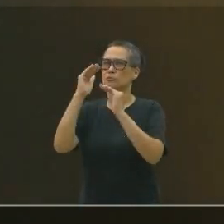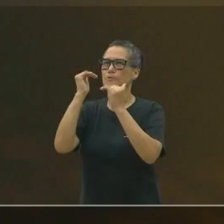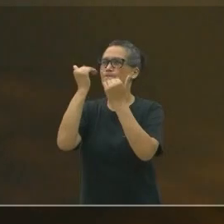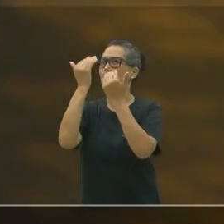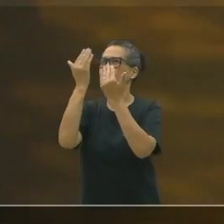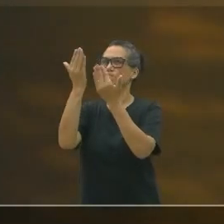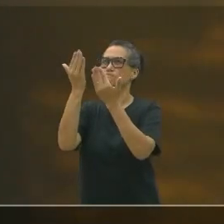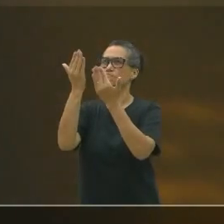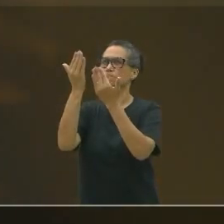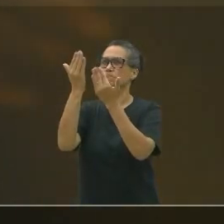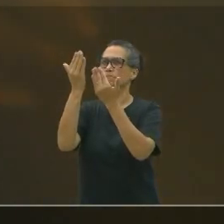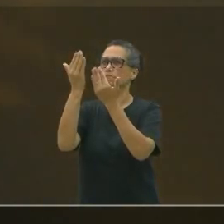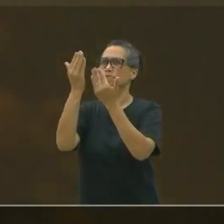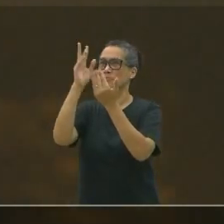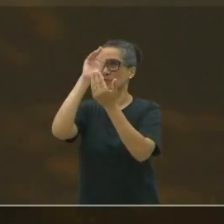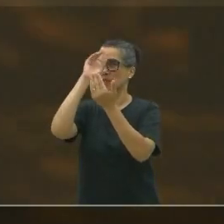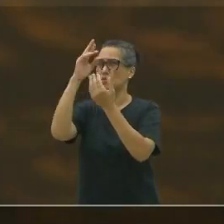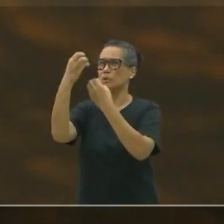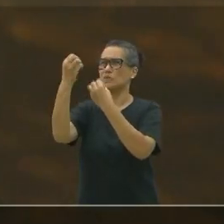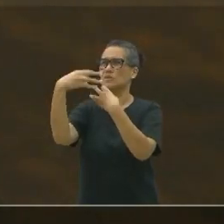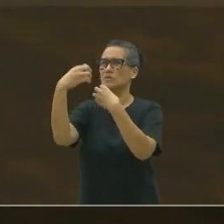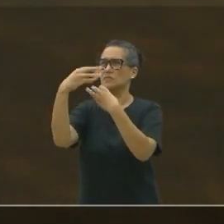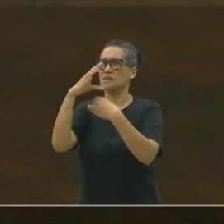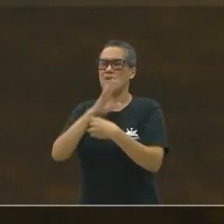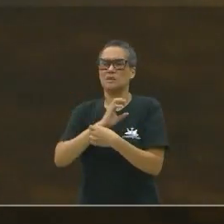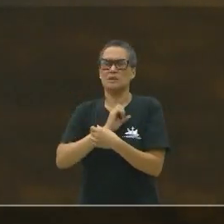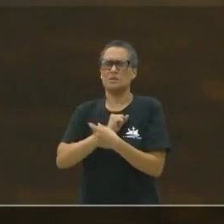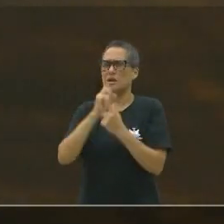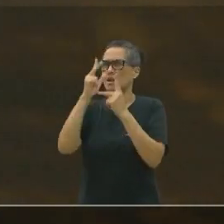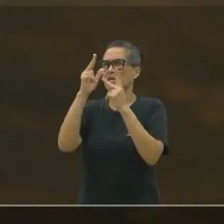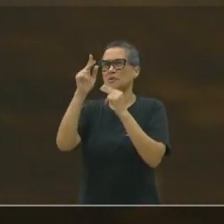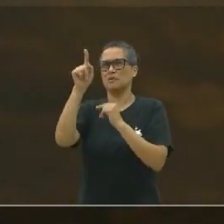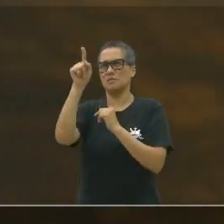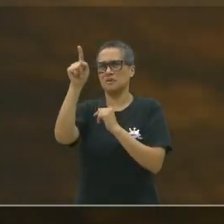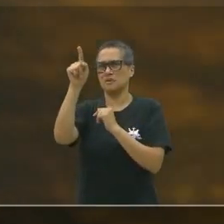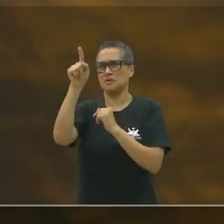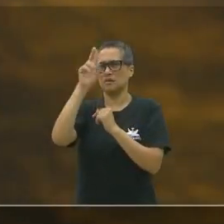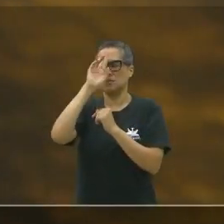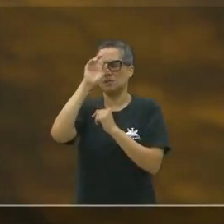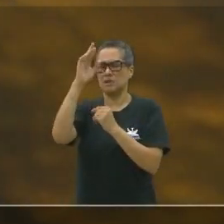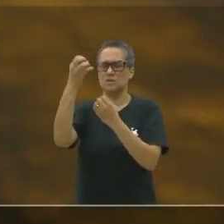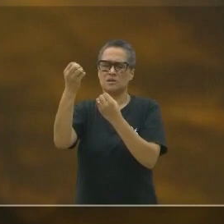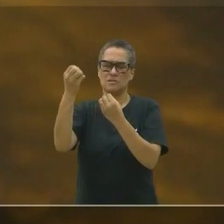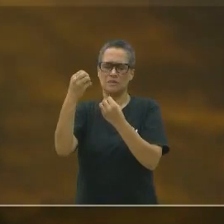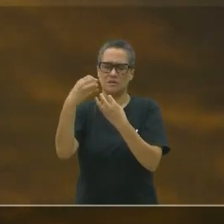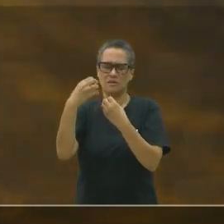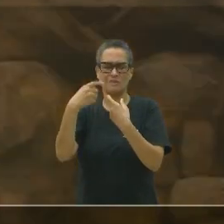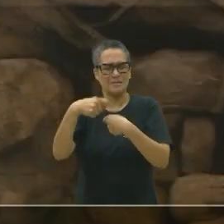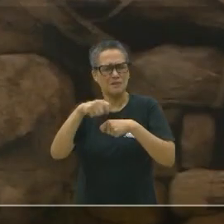Senhor, nos ensina a amar como Tu ama. Senhor, nos ensina a santidade.